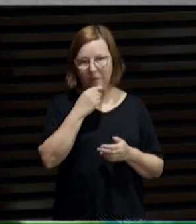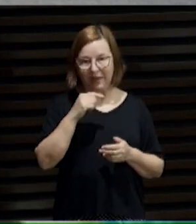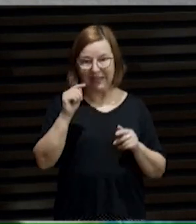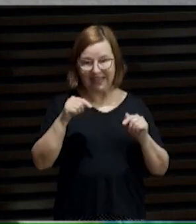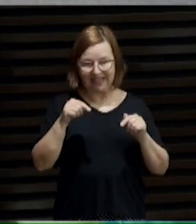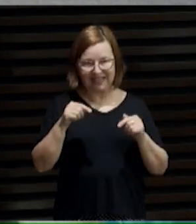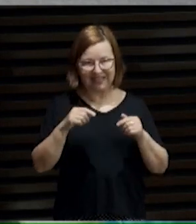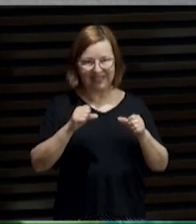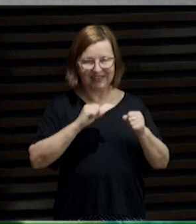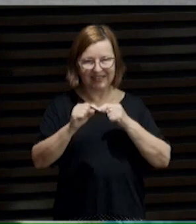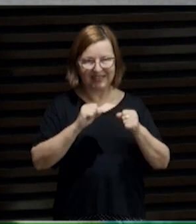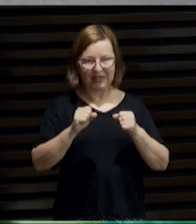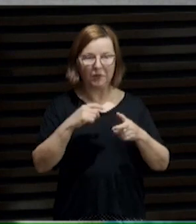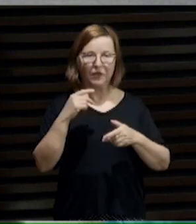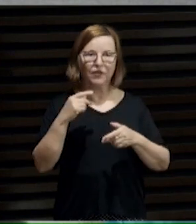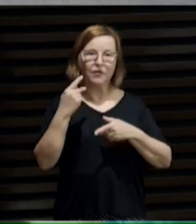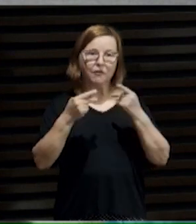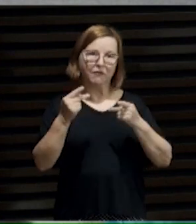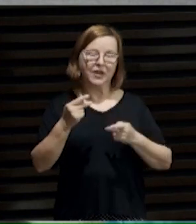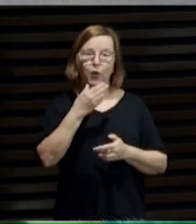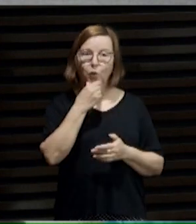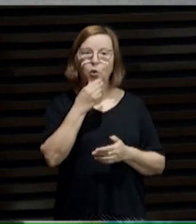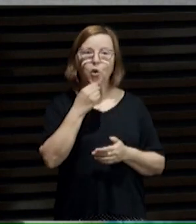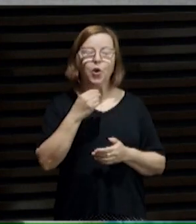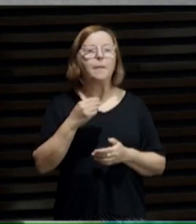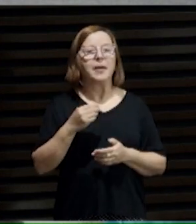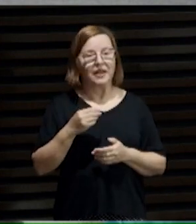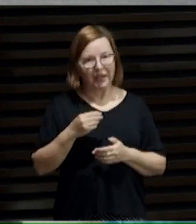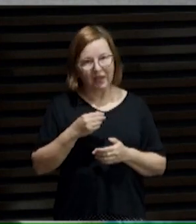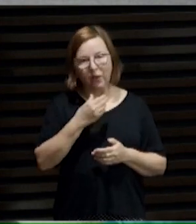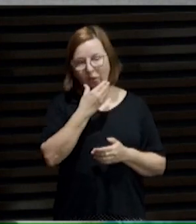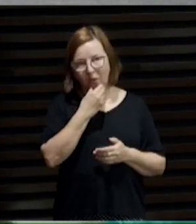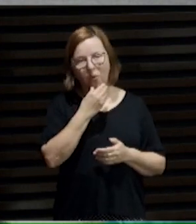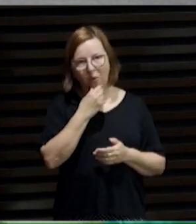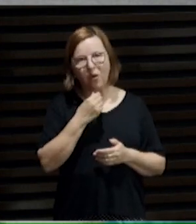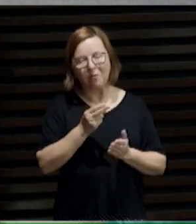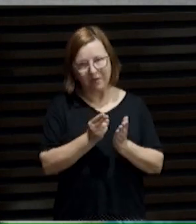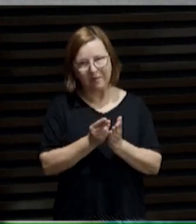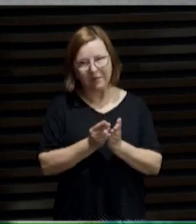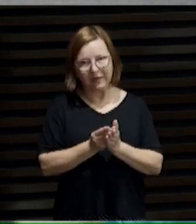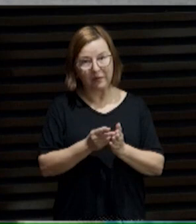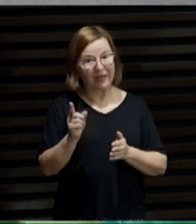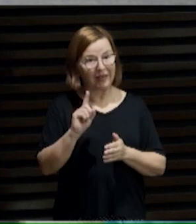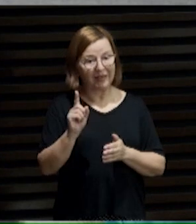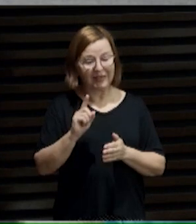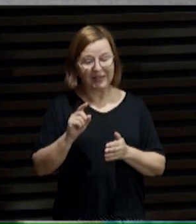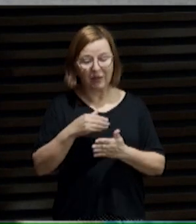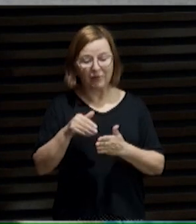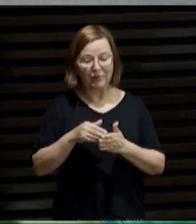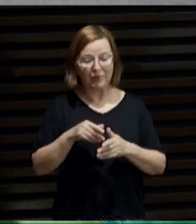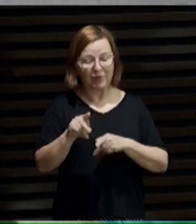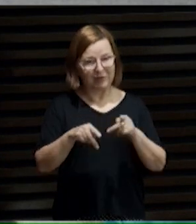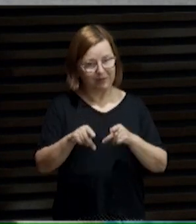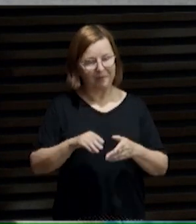né, naquele que tem o sexo masculino. Não é a raça humana que ele está falando inicialmente. Então o texto